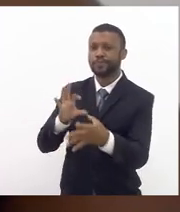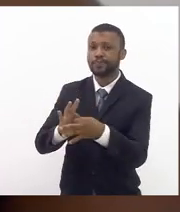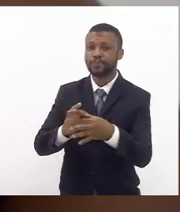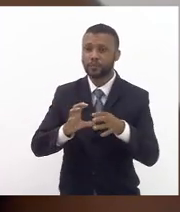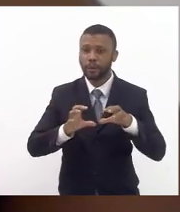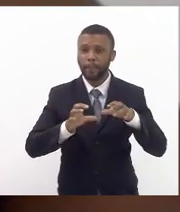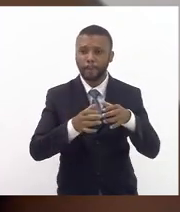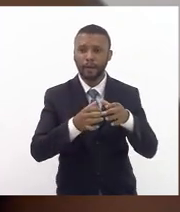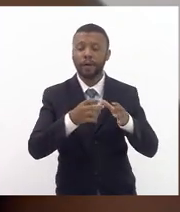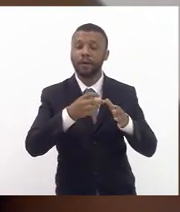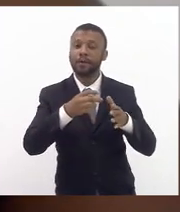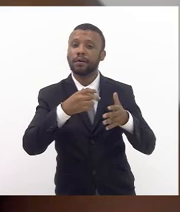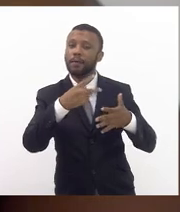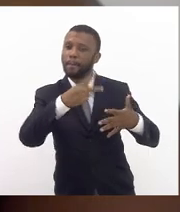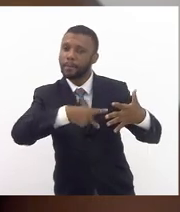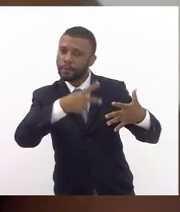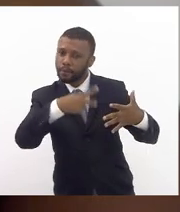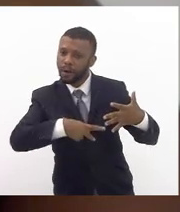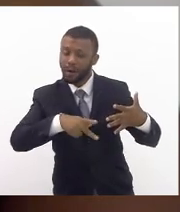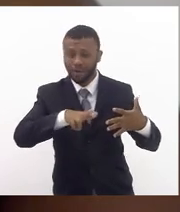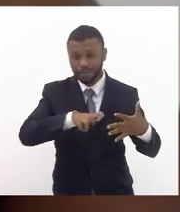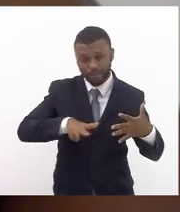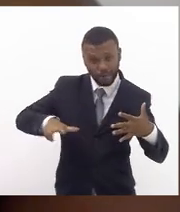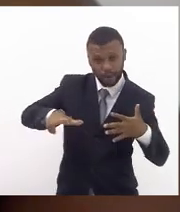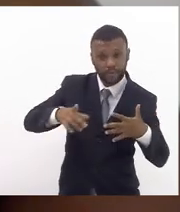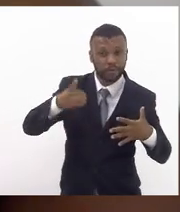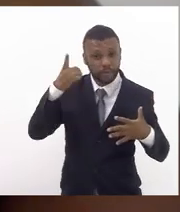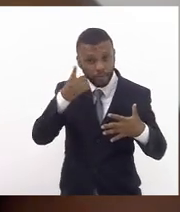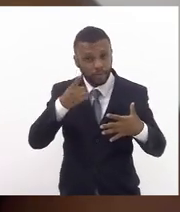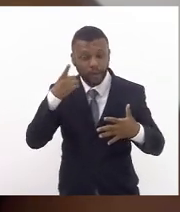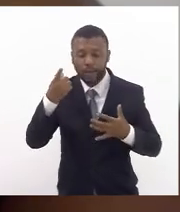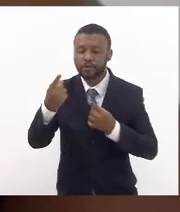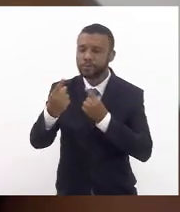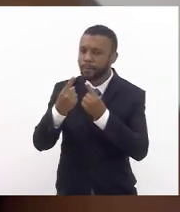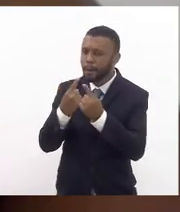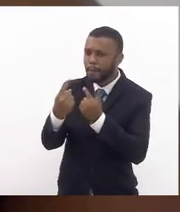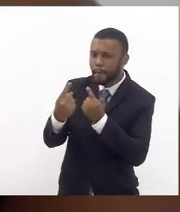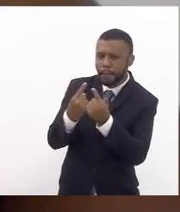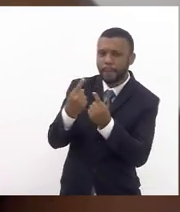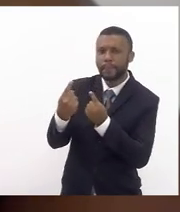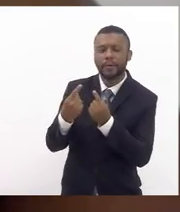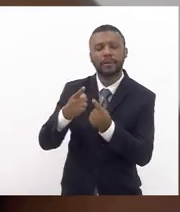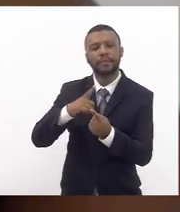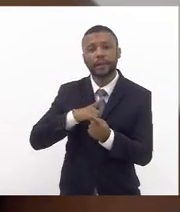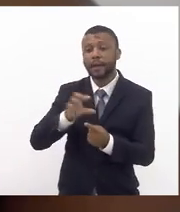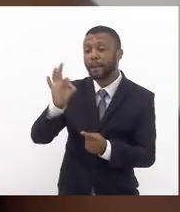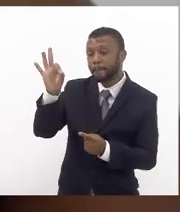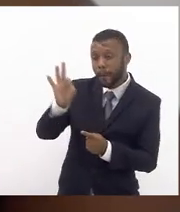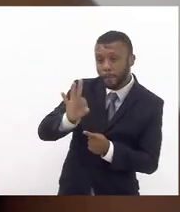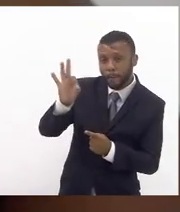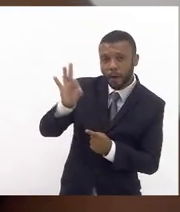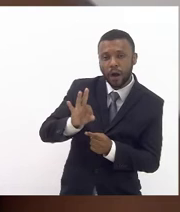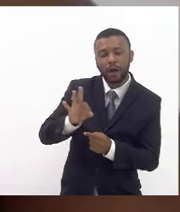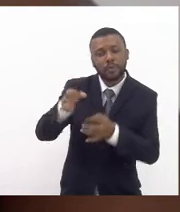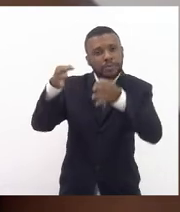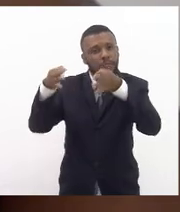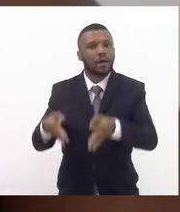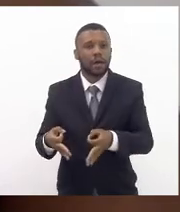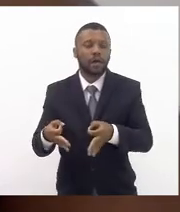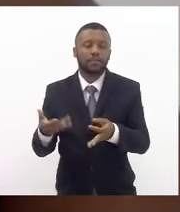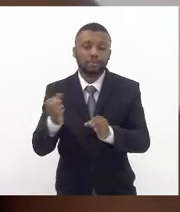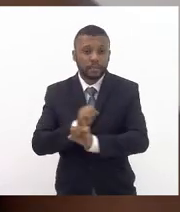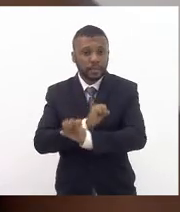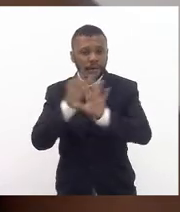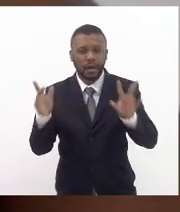do PSOL e muitos deputados e deputadas aqui dialogam, que tem números precisos e alarmantes